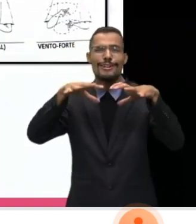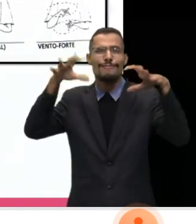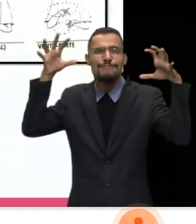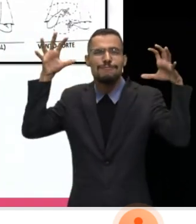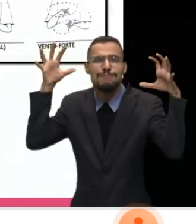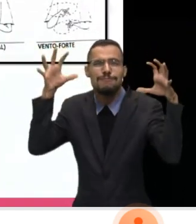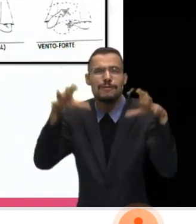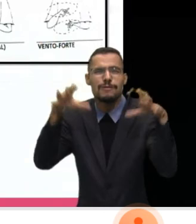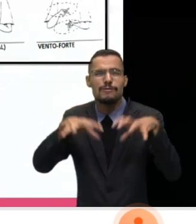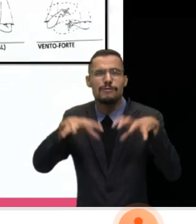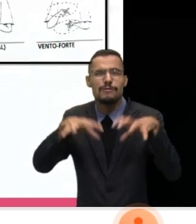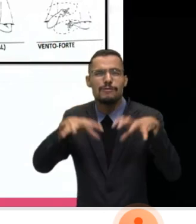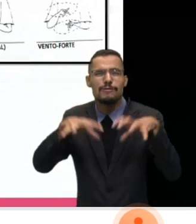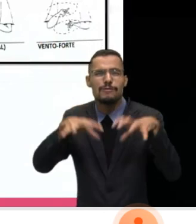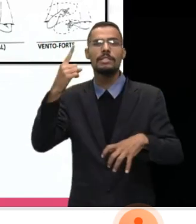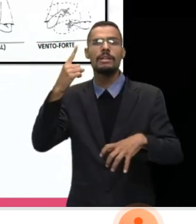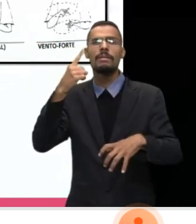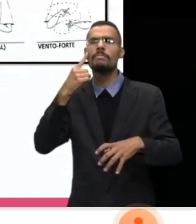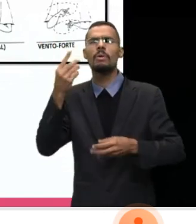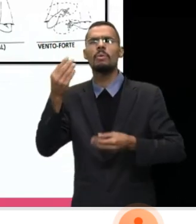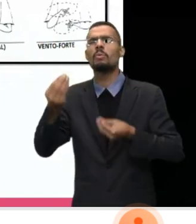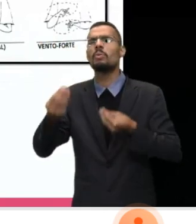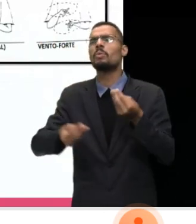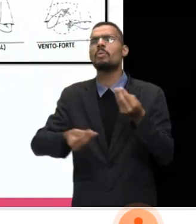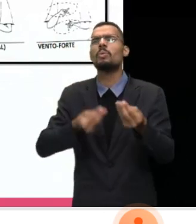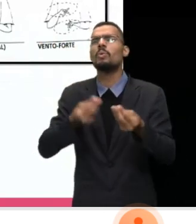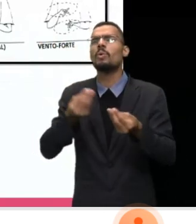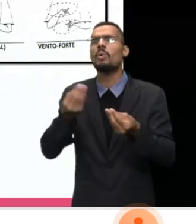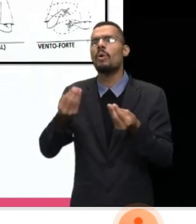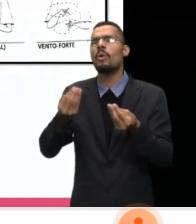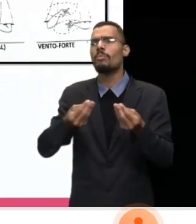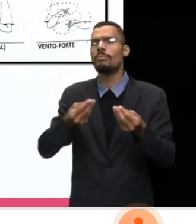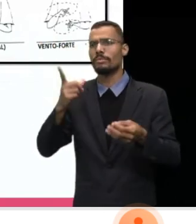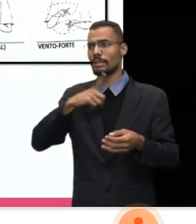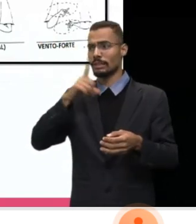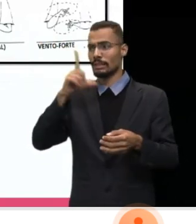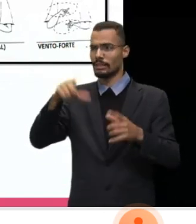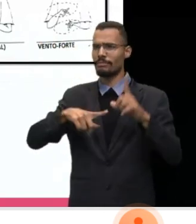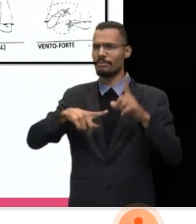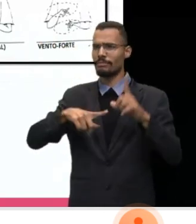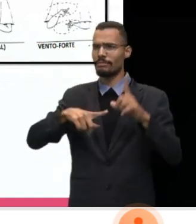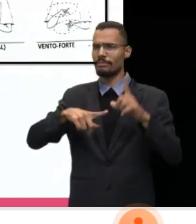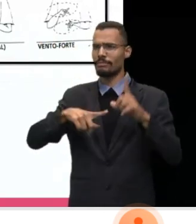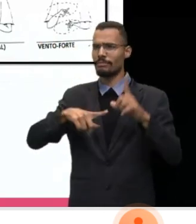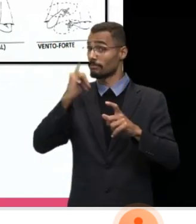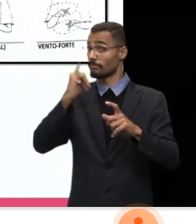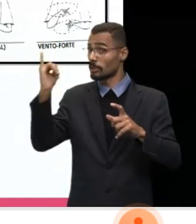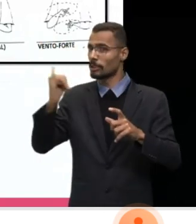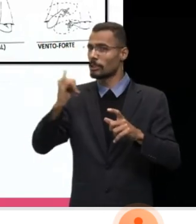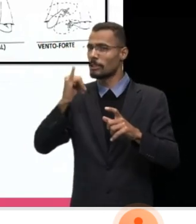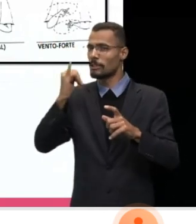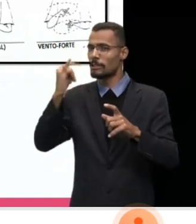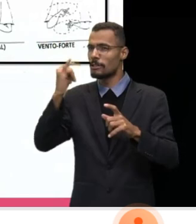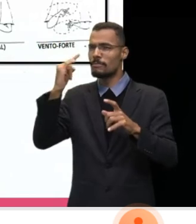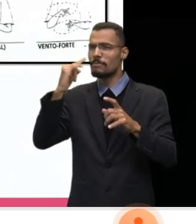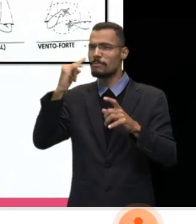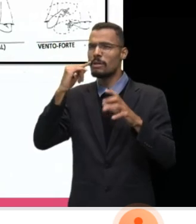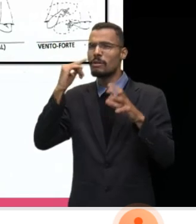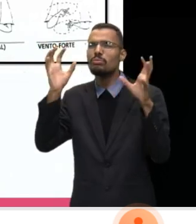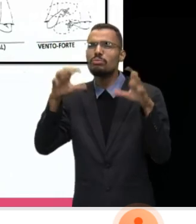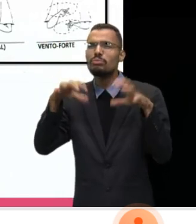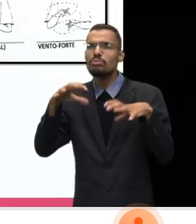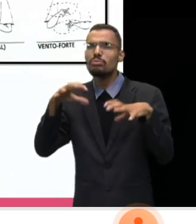forte. Como que vai ficar, não é? As expressões faciais, essa intensidade ou o